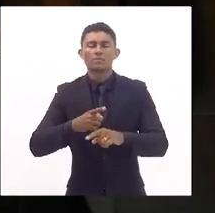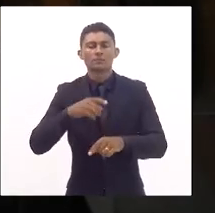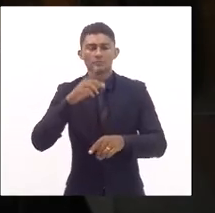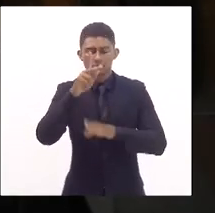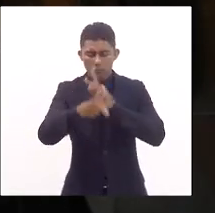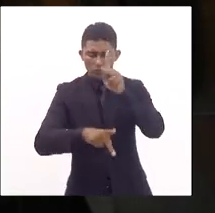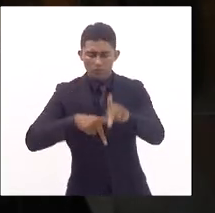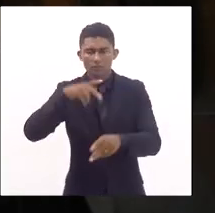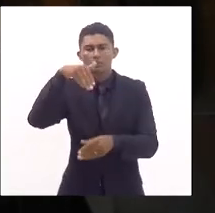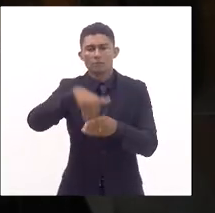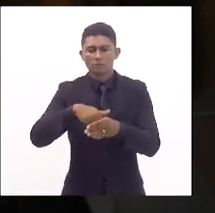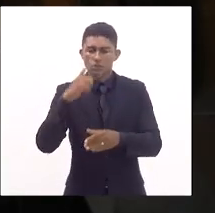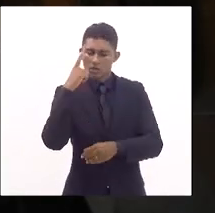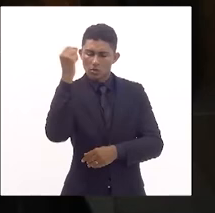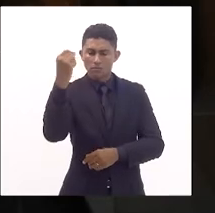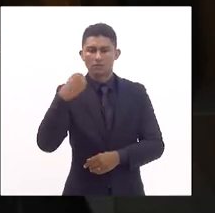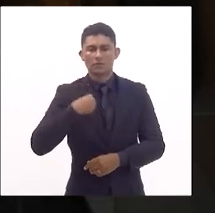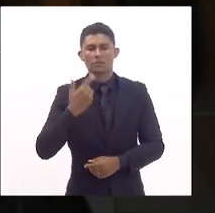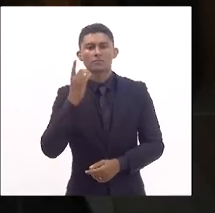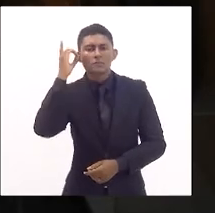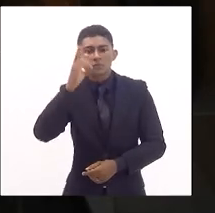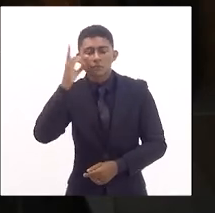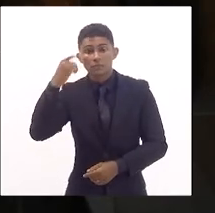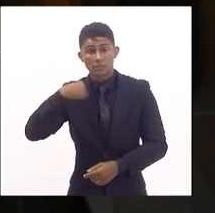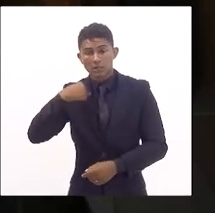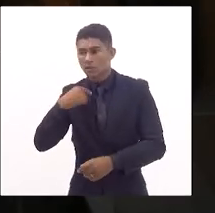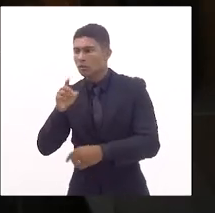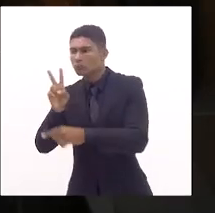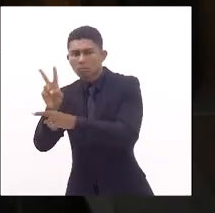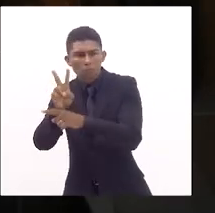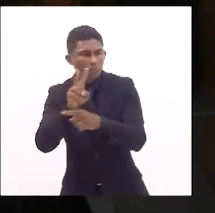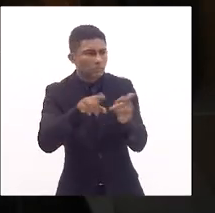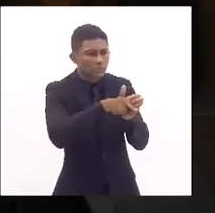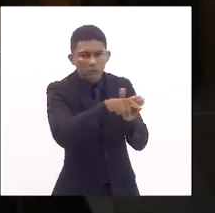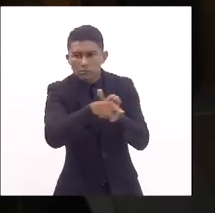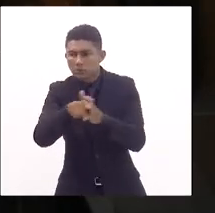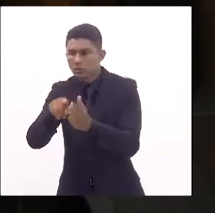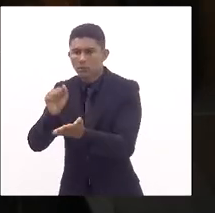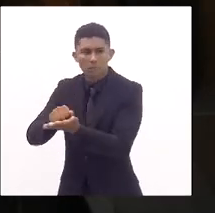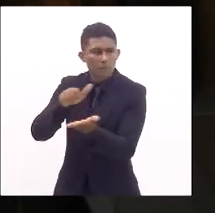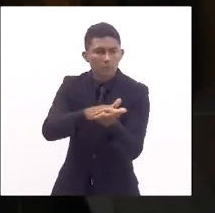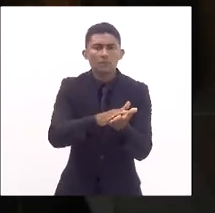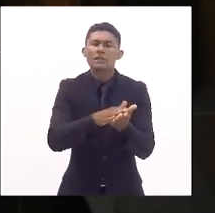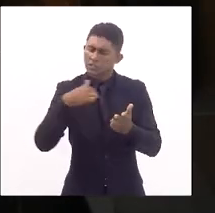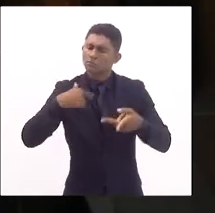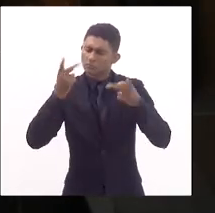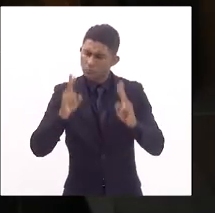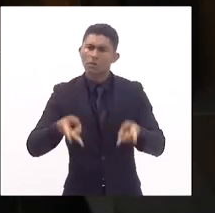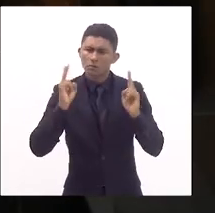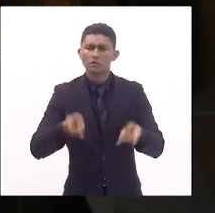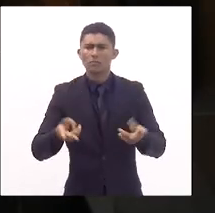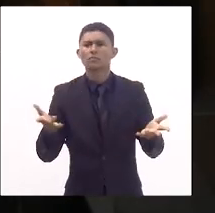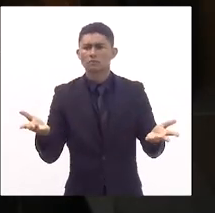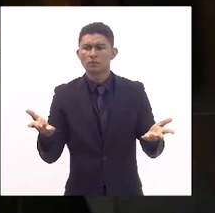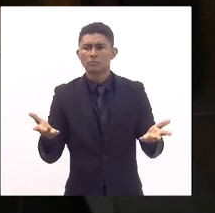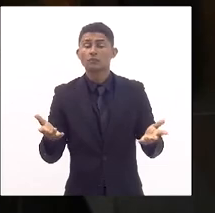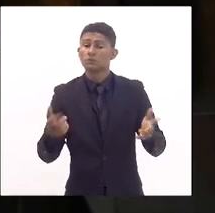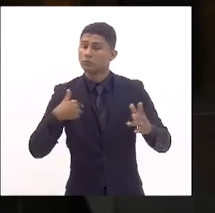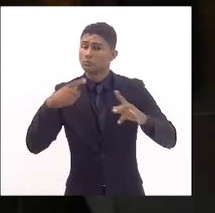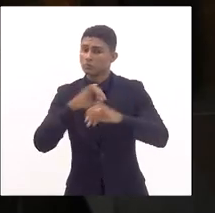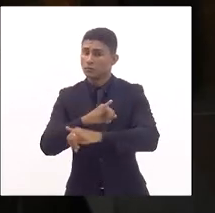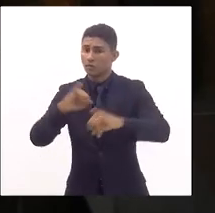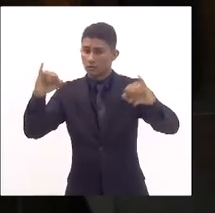tivesse aqui o povo quis que eu tivesse aqui fiscalizando cobrando denunciando e é o que eu vou fazer é que eu vou fazer fica um